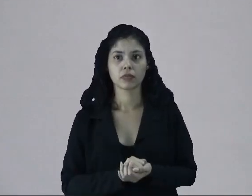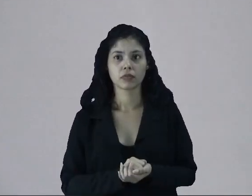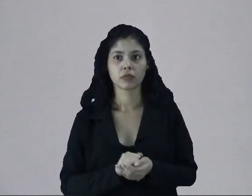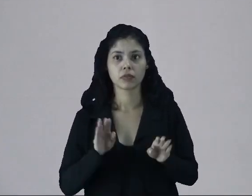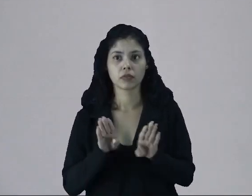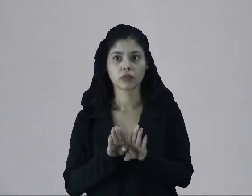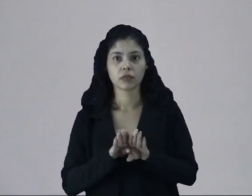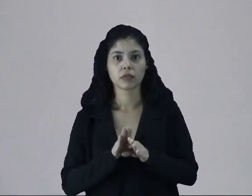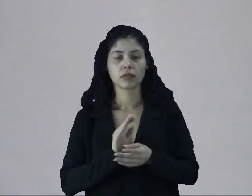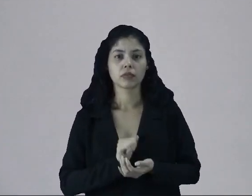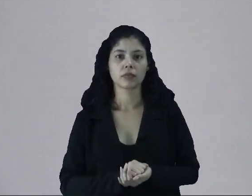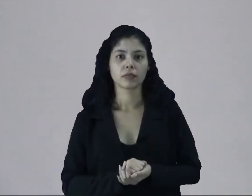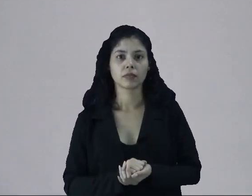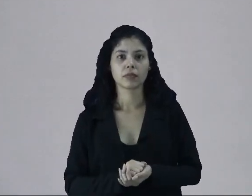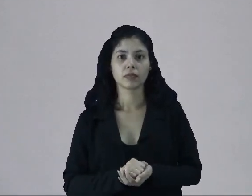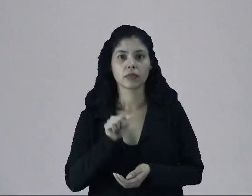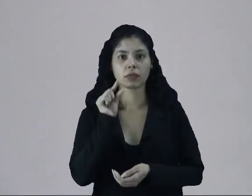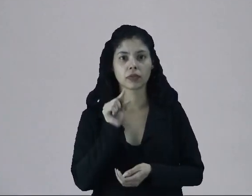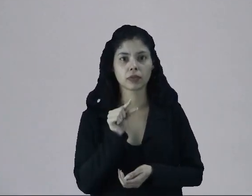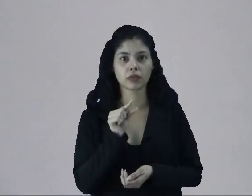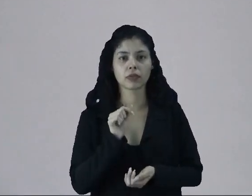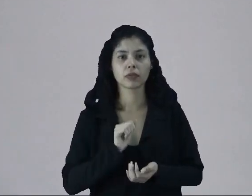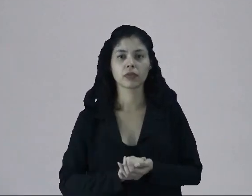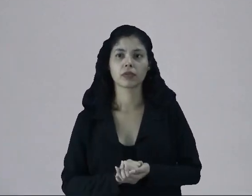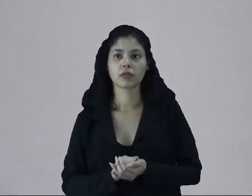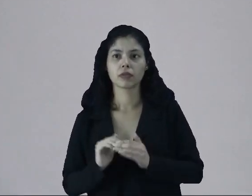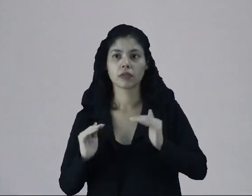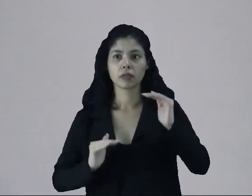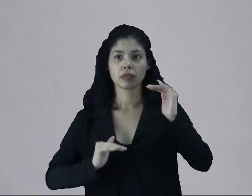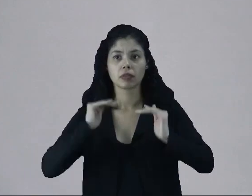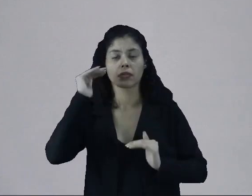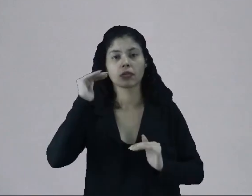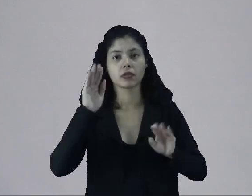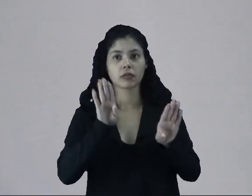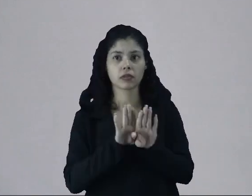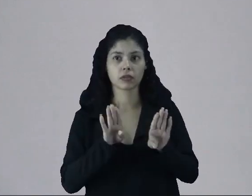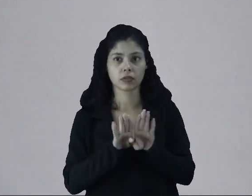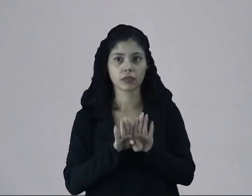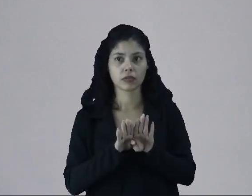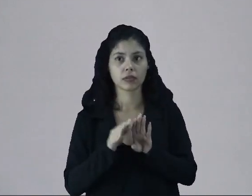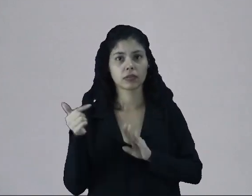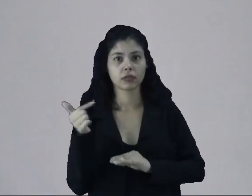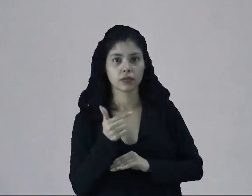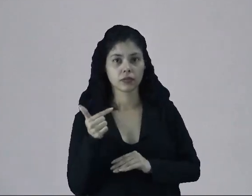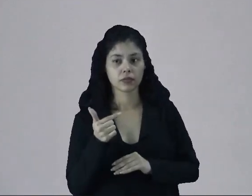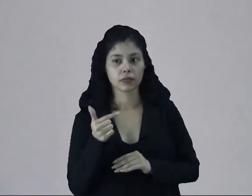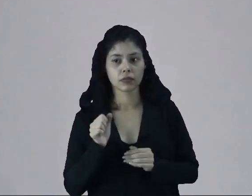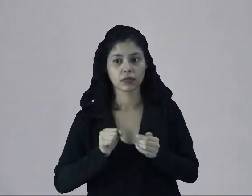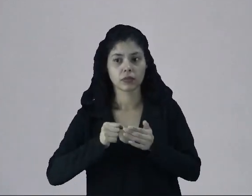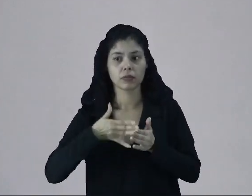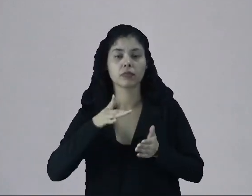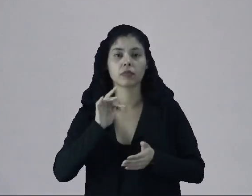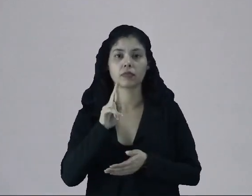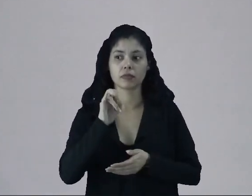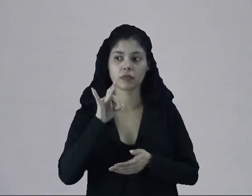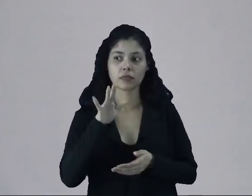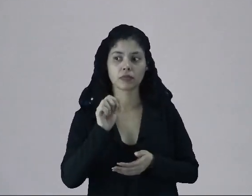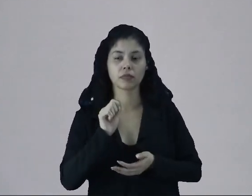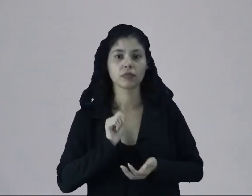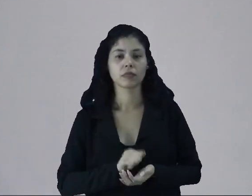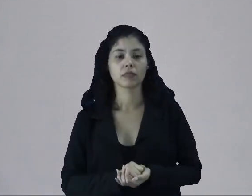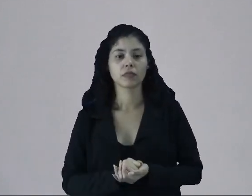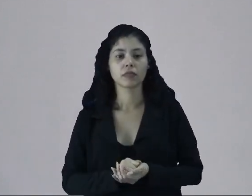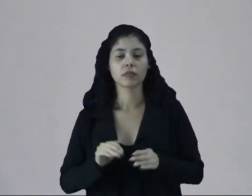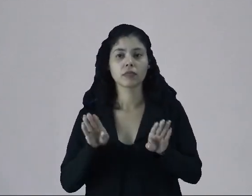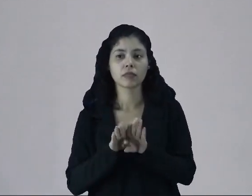primeiro cenário tem pouca gordura nas fezes e depois a gordura aumenta, e no segundo cenário eu tenho muitos triglicerídeos e o taxa